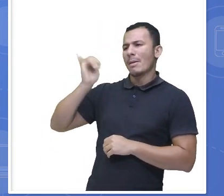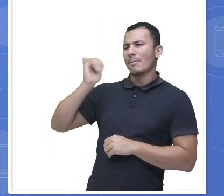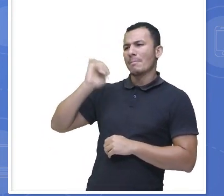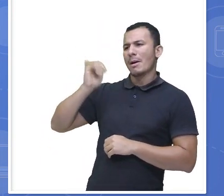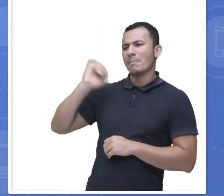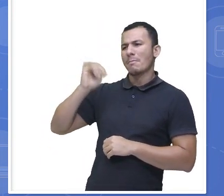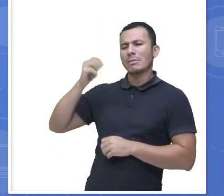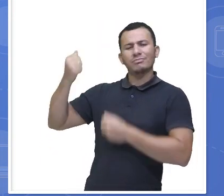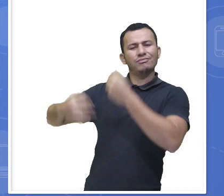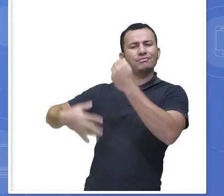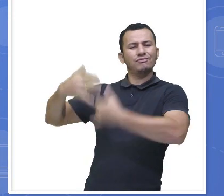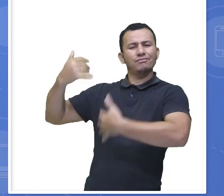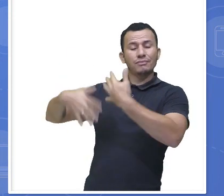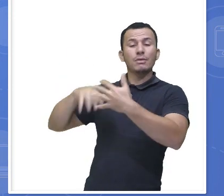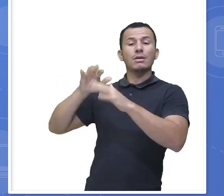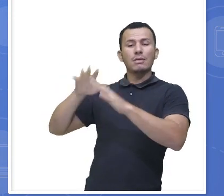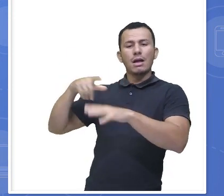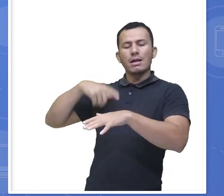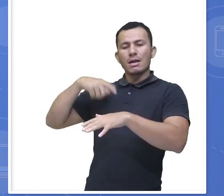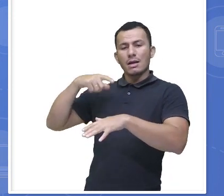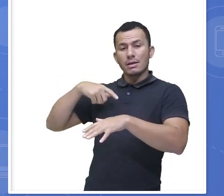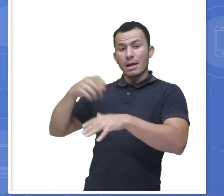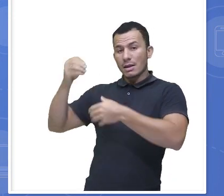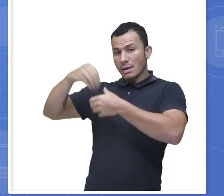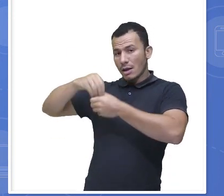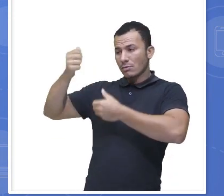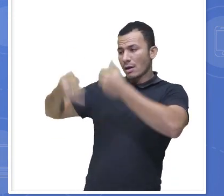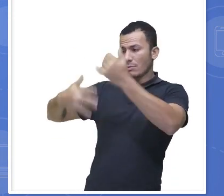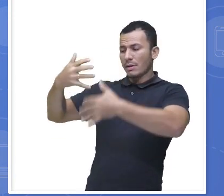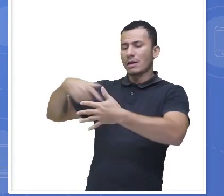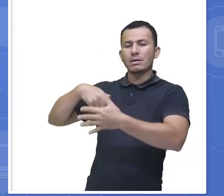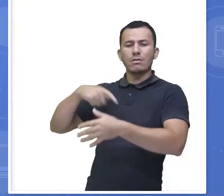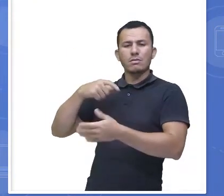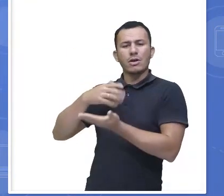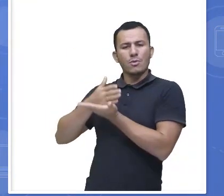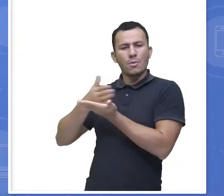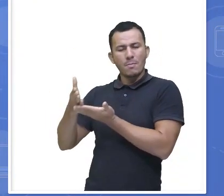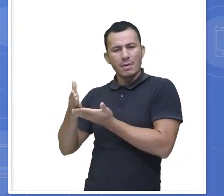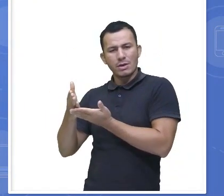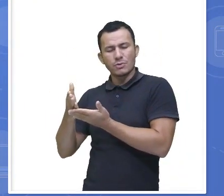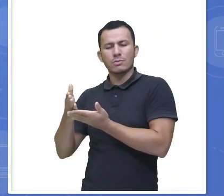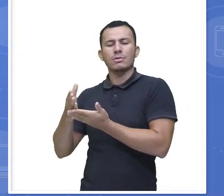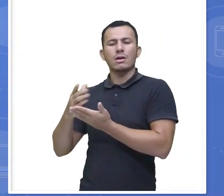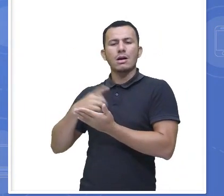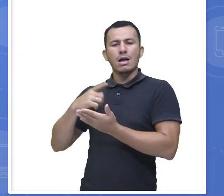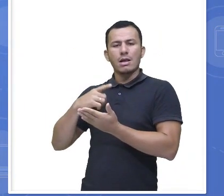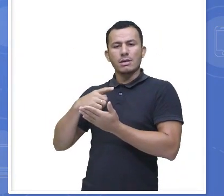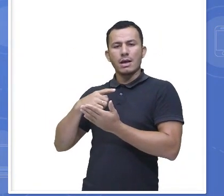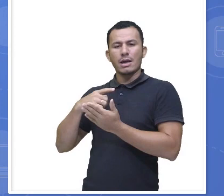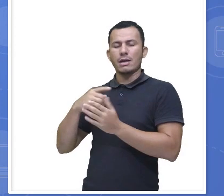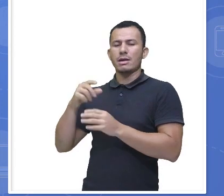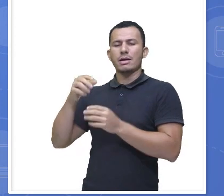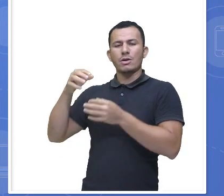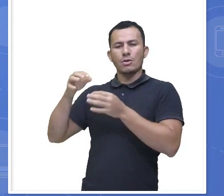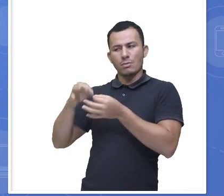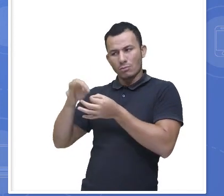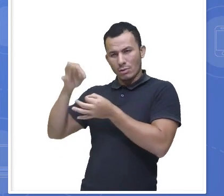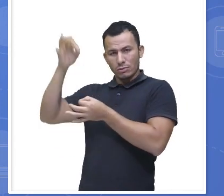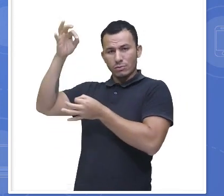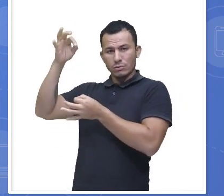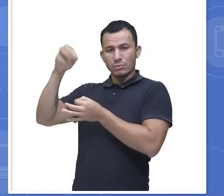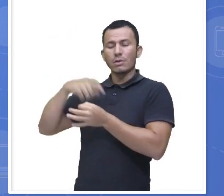nessa história temos um início, um meio e um fim, temos uma relação de anterioridade e